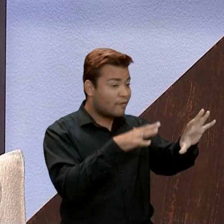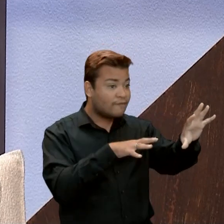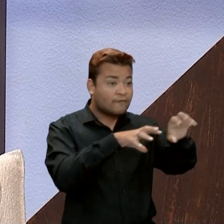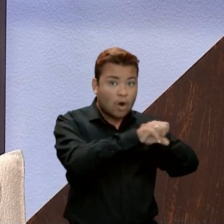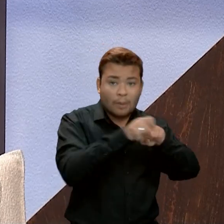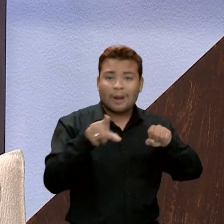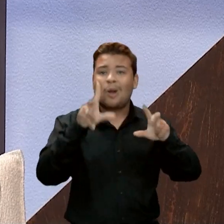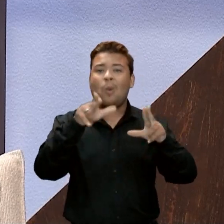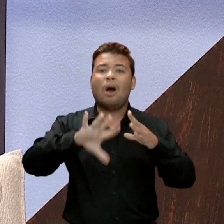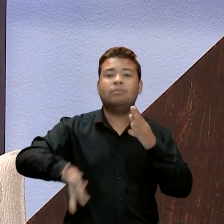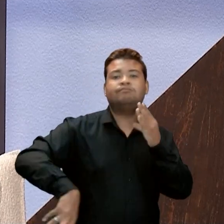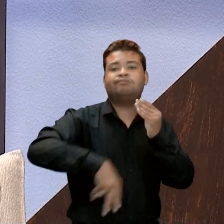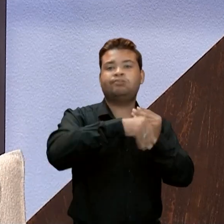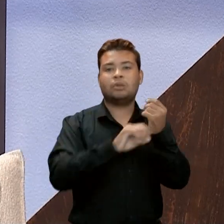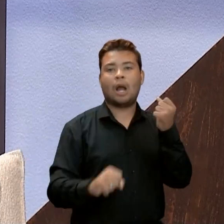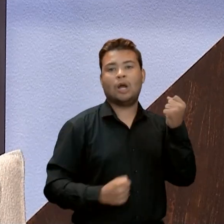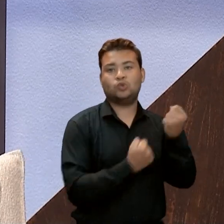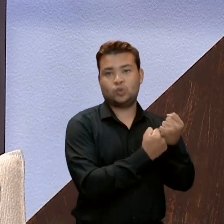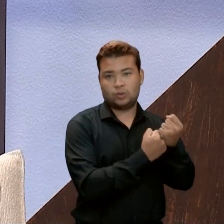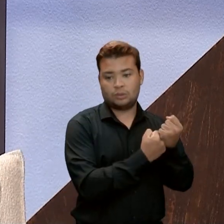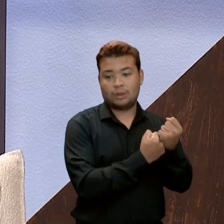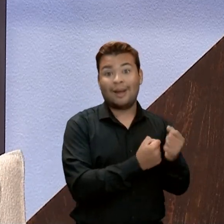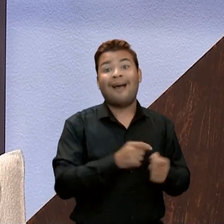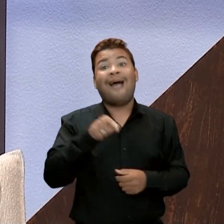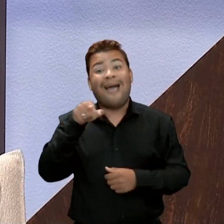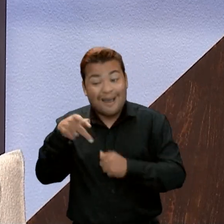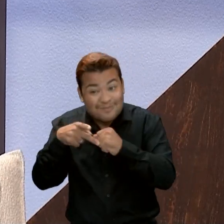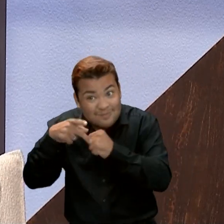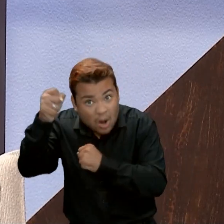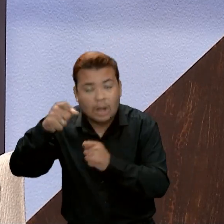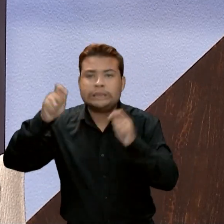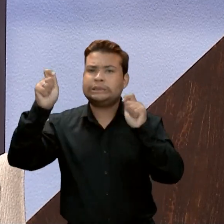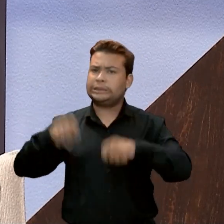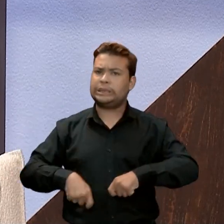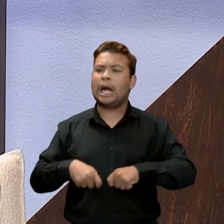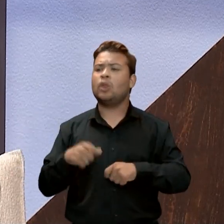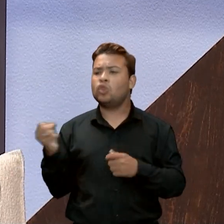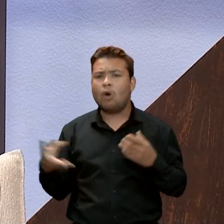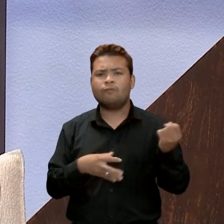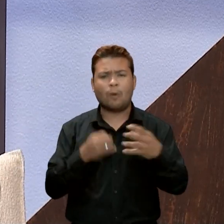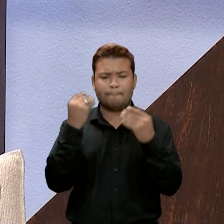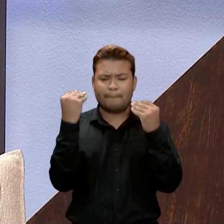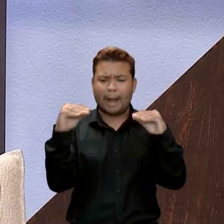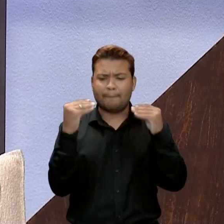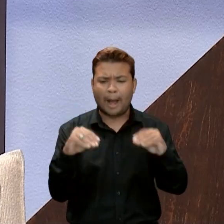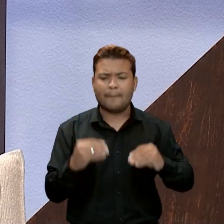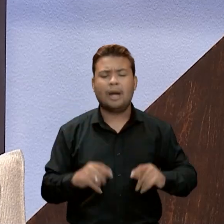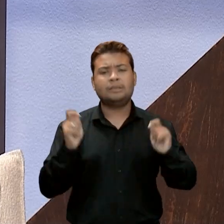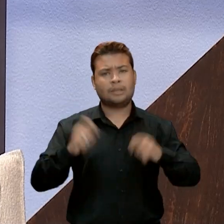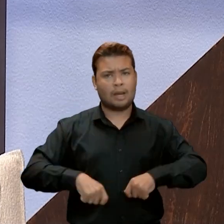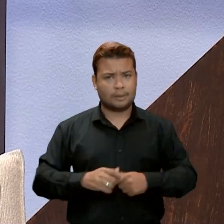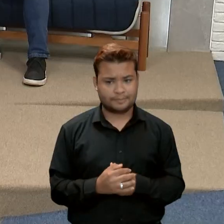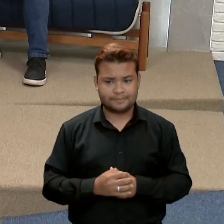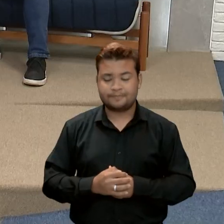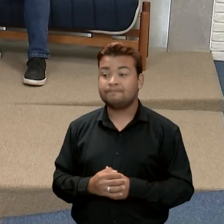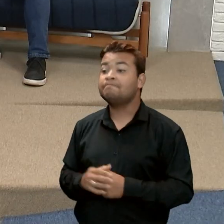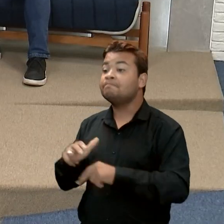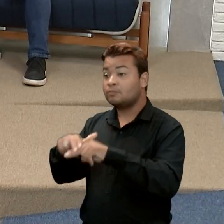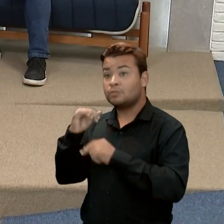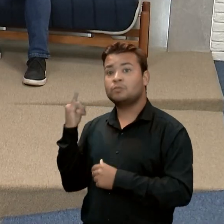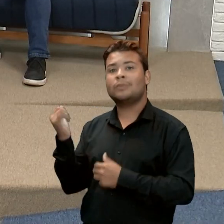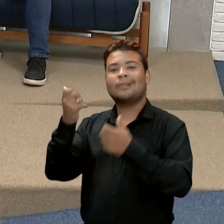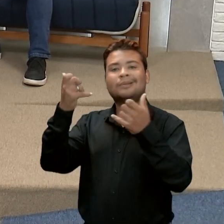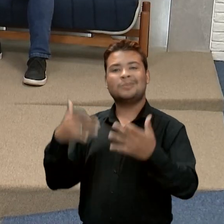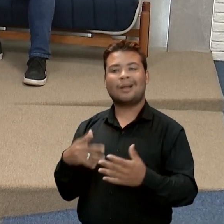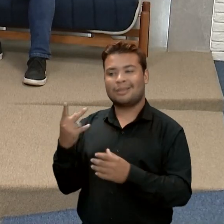graduação e estes sim podem trazer com mais velocidade esses conteúdos. Por isso é importante a gente falar sobre o tripé da universidade, que é